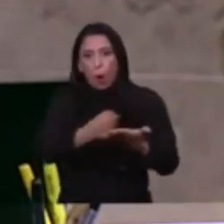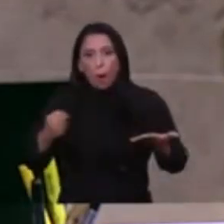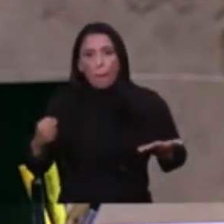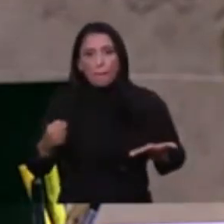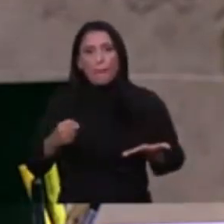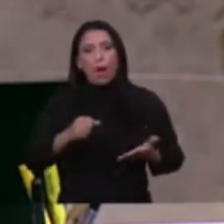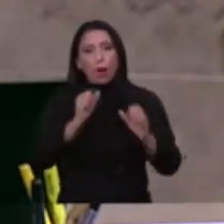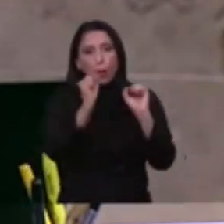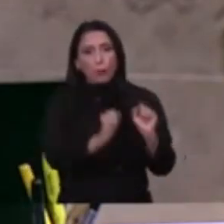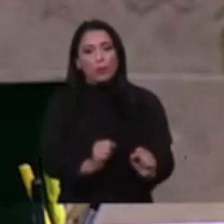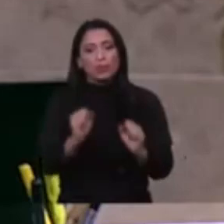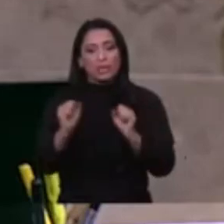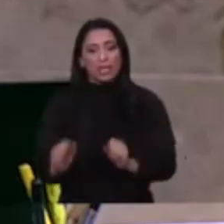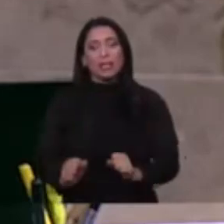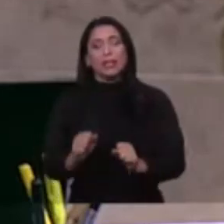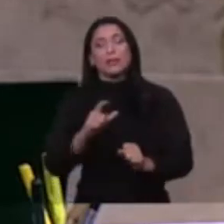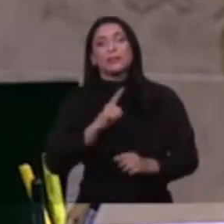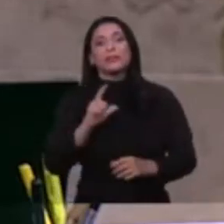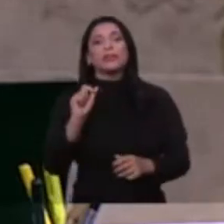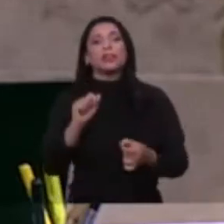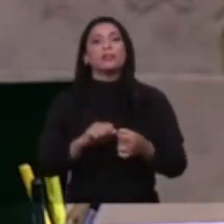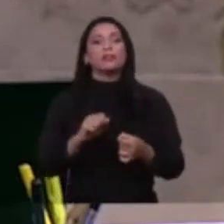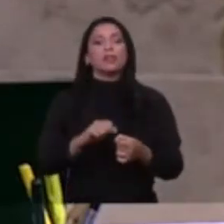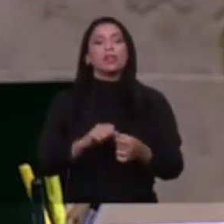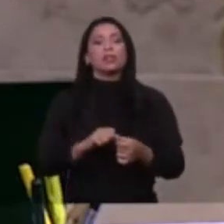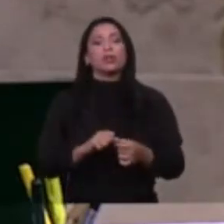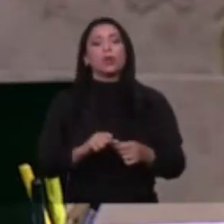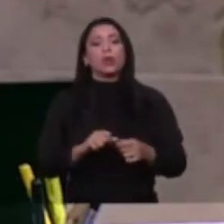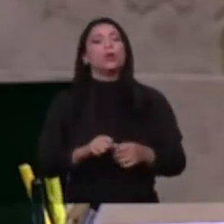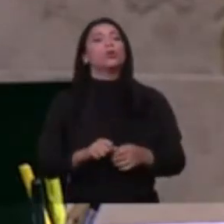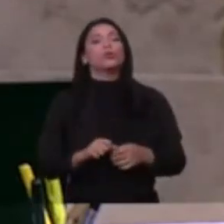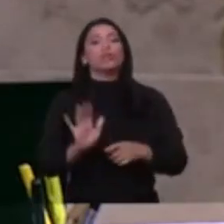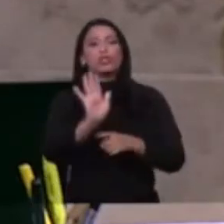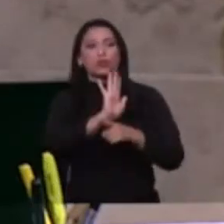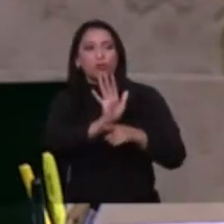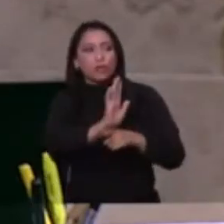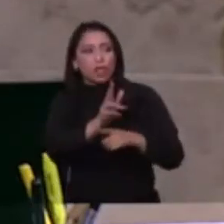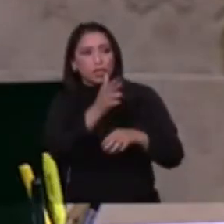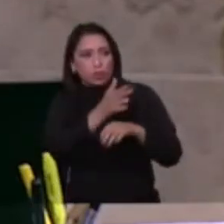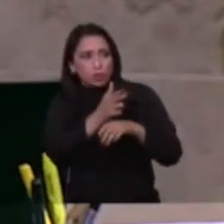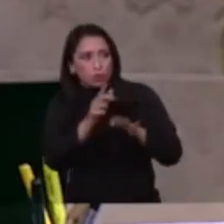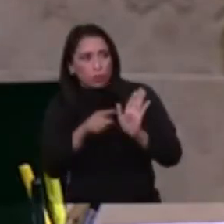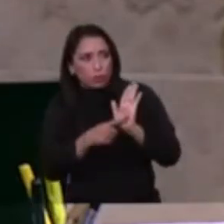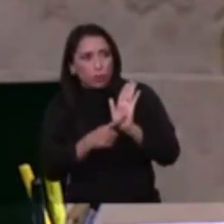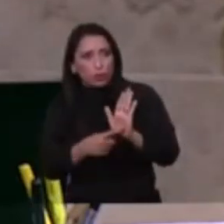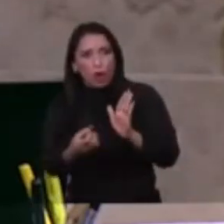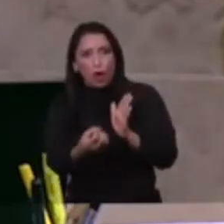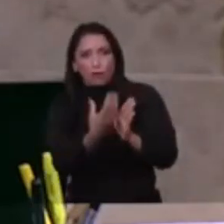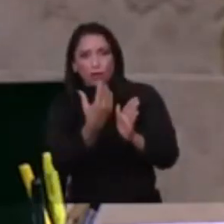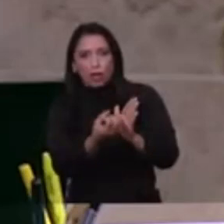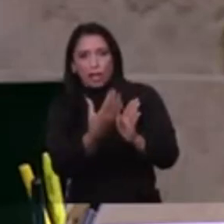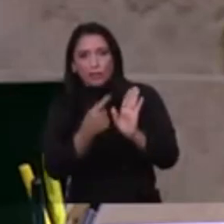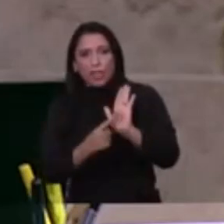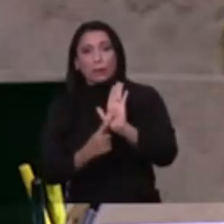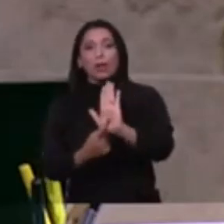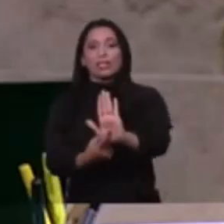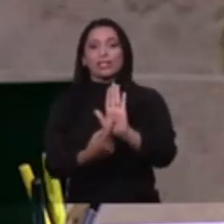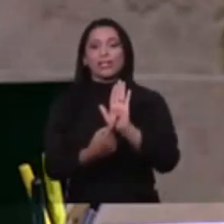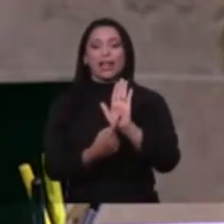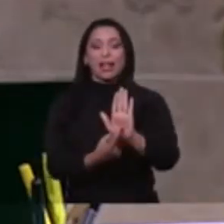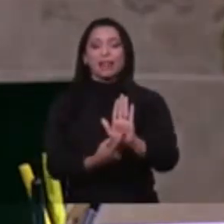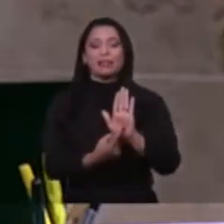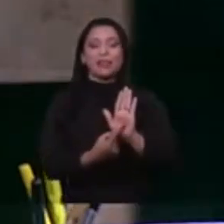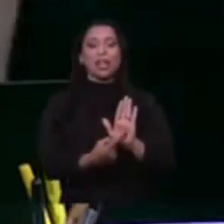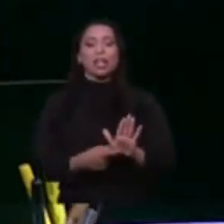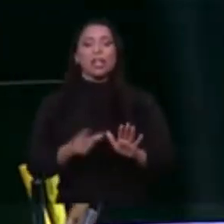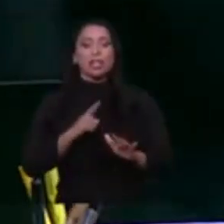ação criminosa perpetrada mediante registros de vídeos e fotografias em que pretendia exibir a